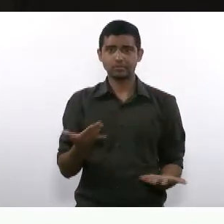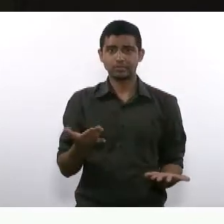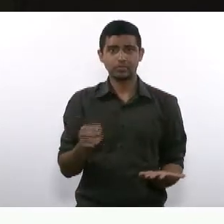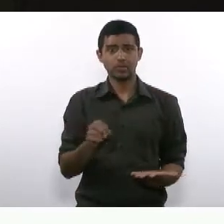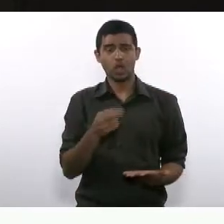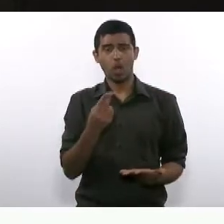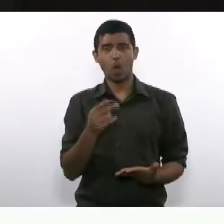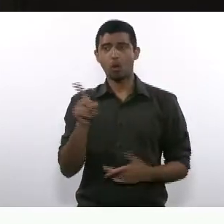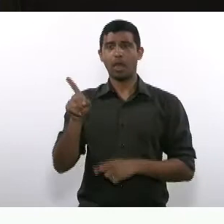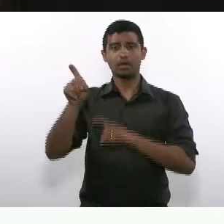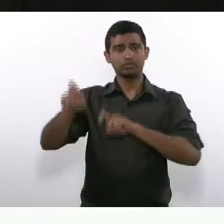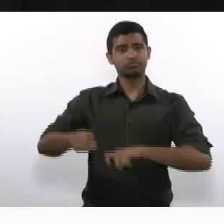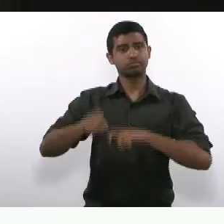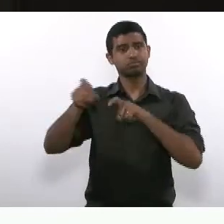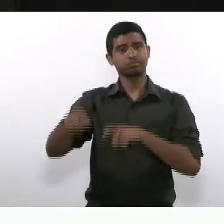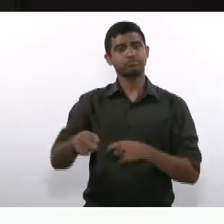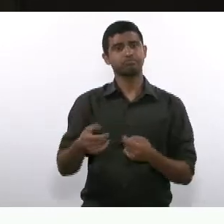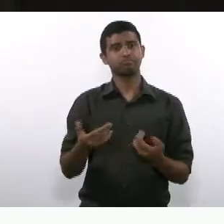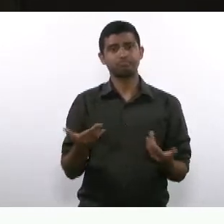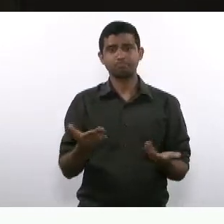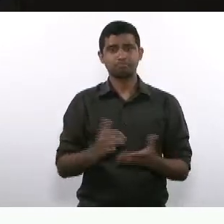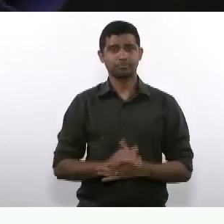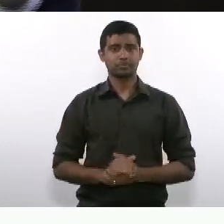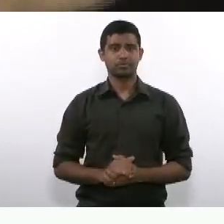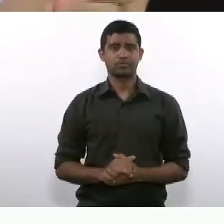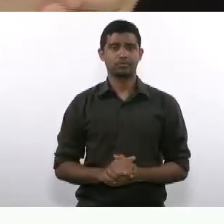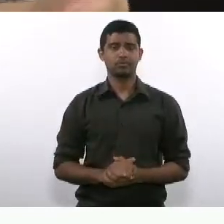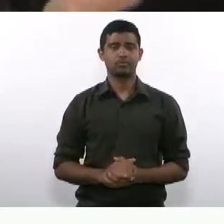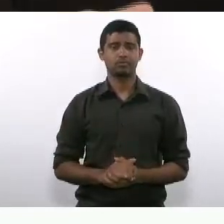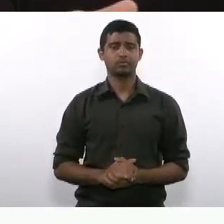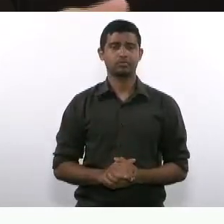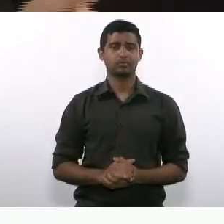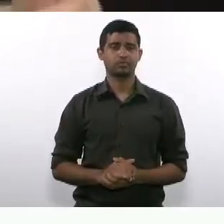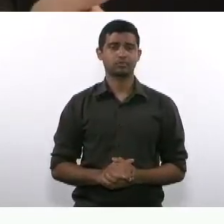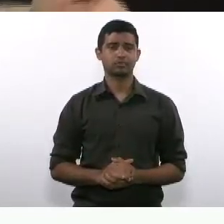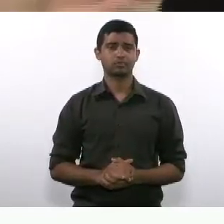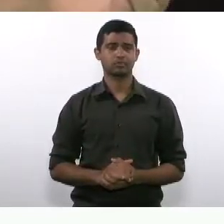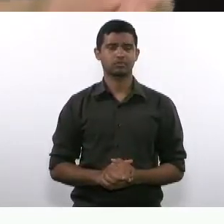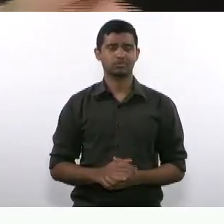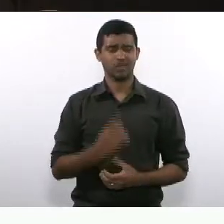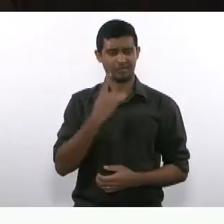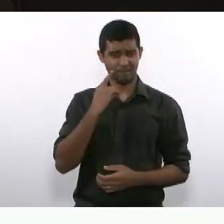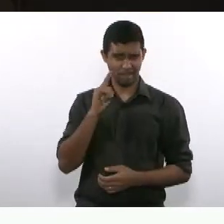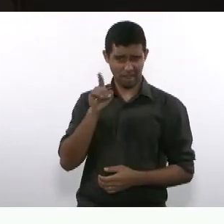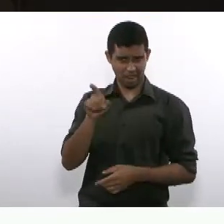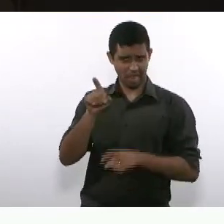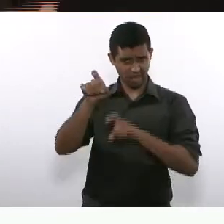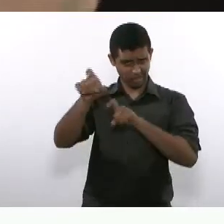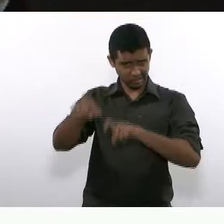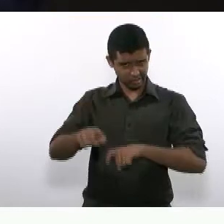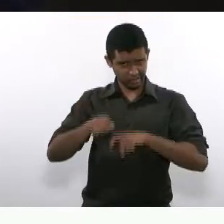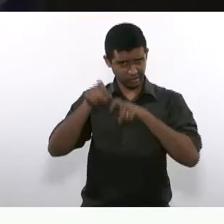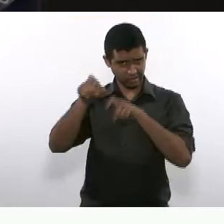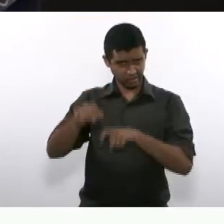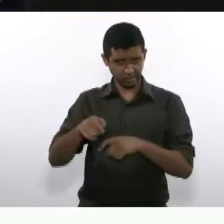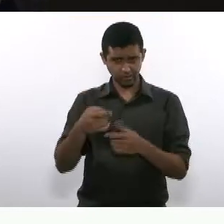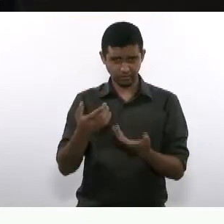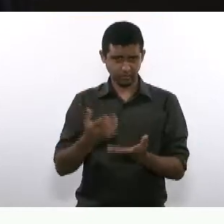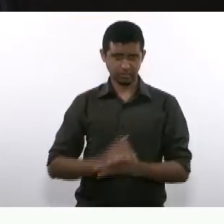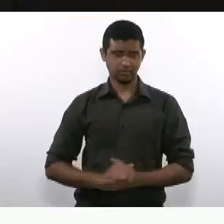o exterior. Quer dizer, no interior do Rio de Janeiro, quer dizer, teve aí uma